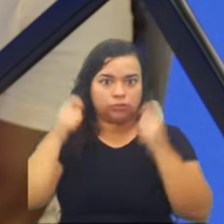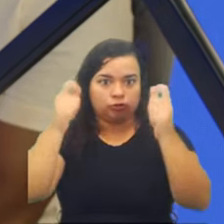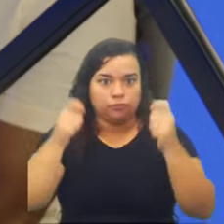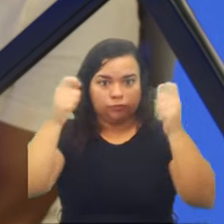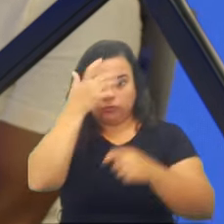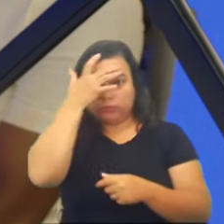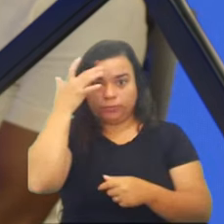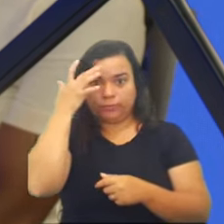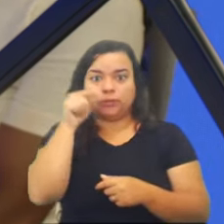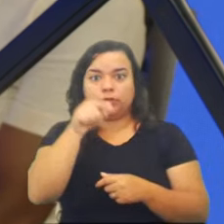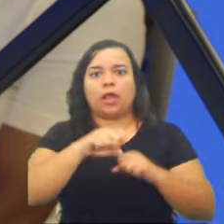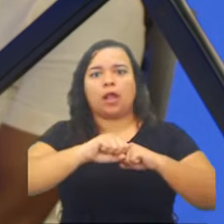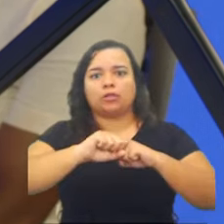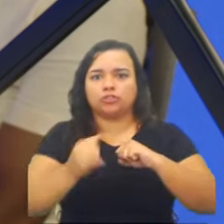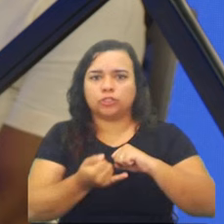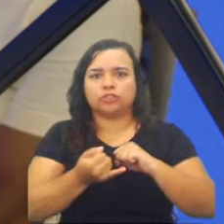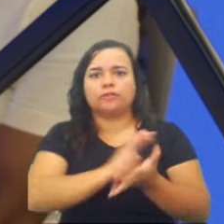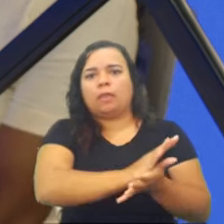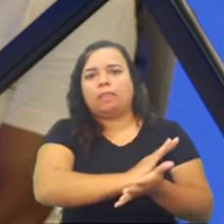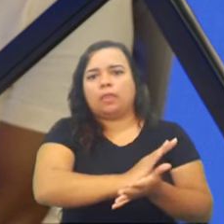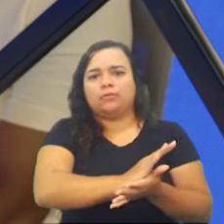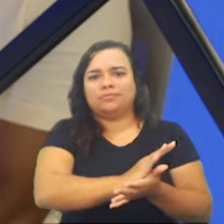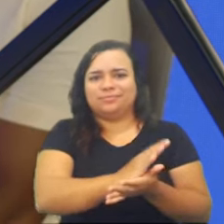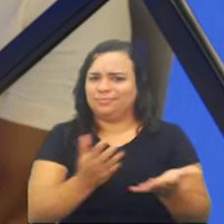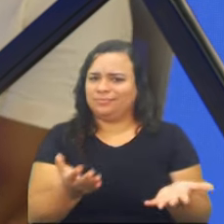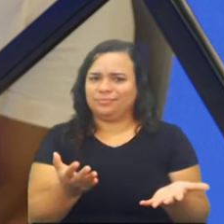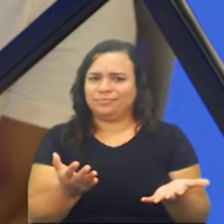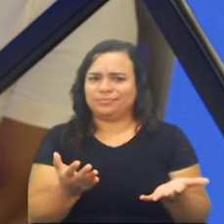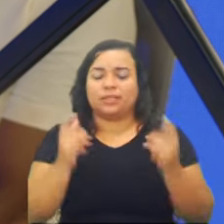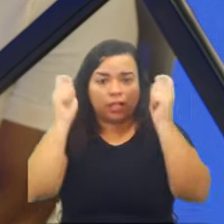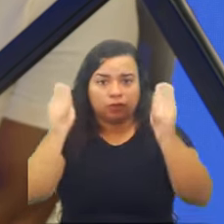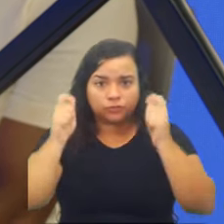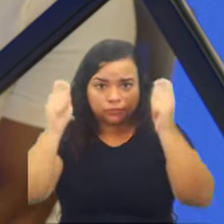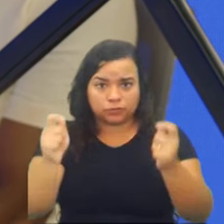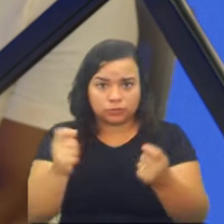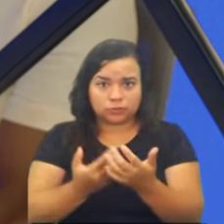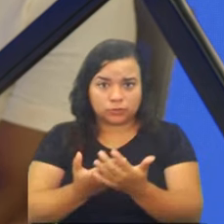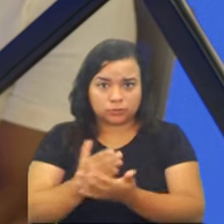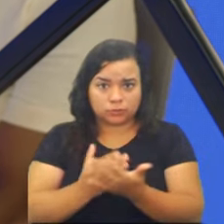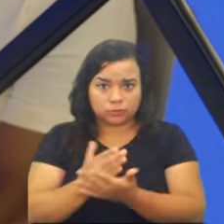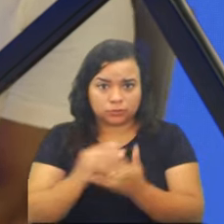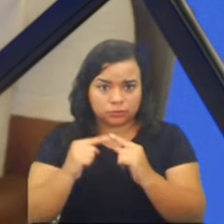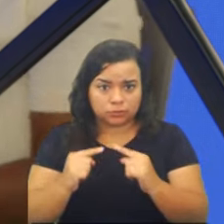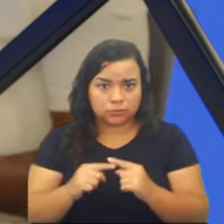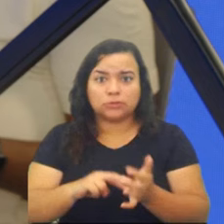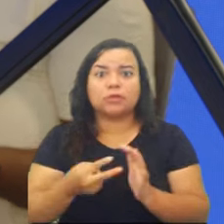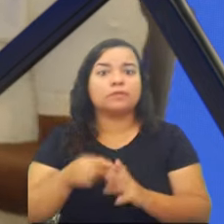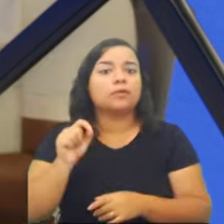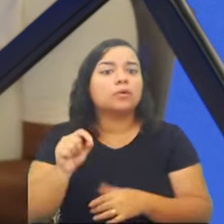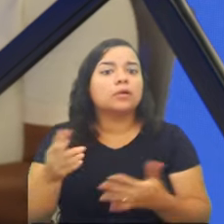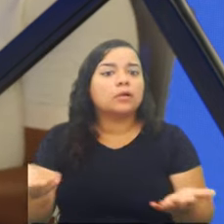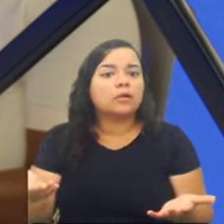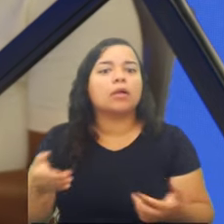ativista as pessoas se colocam hoje como adjetivo pejorativo O que é ser ativista que incomoda né O